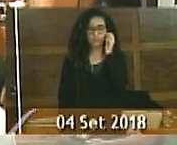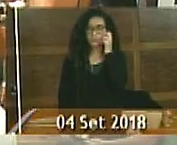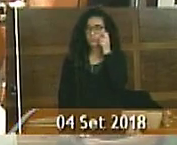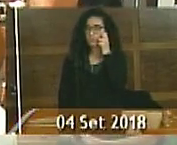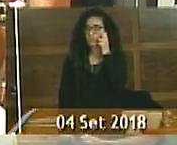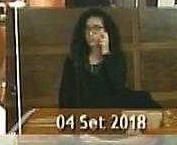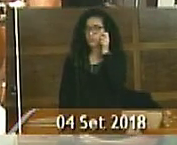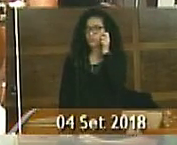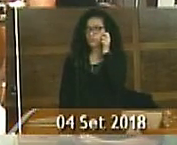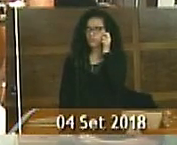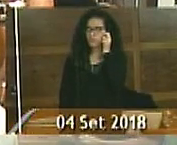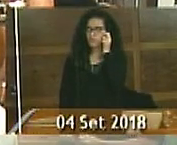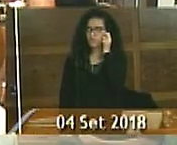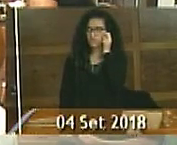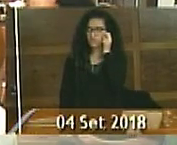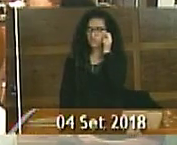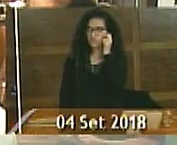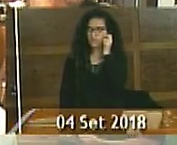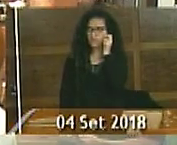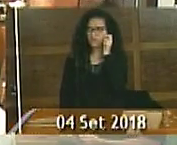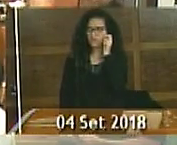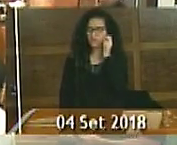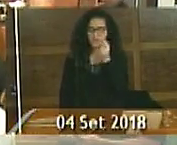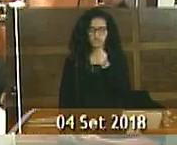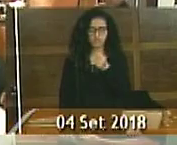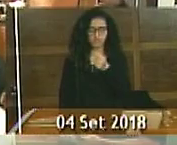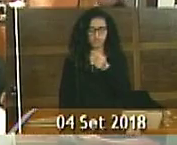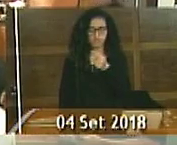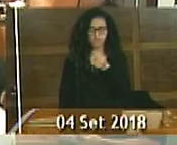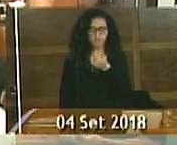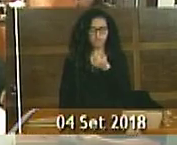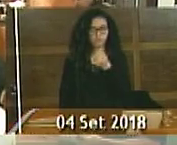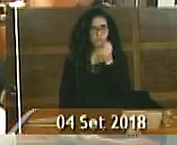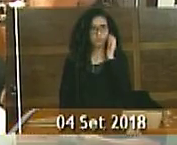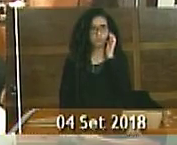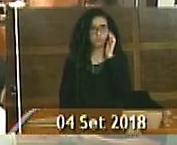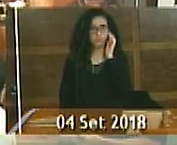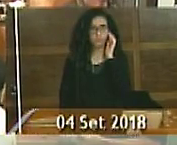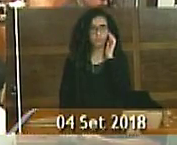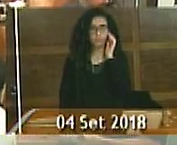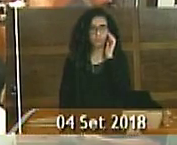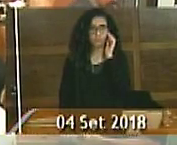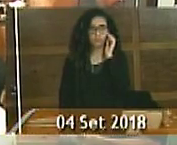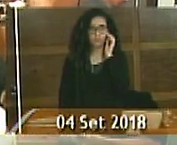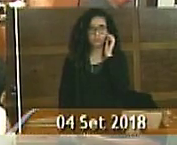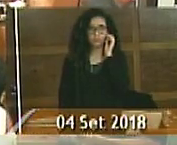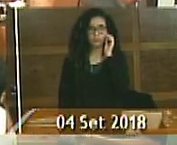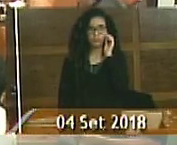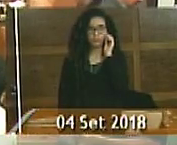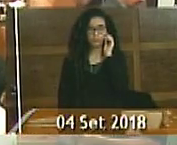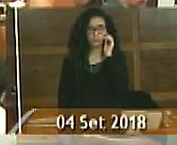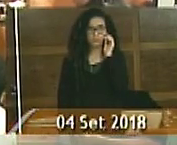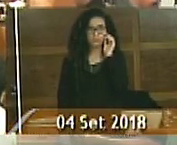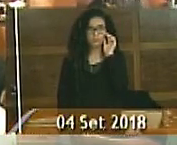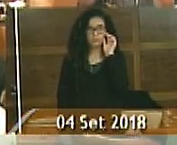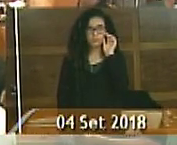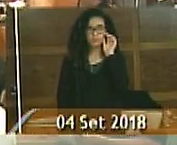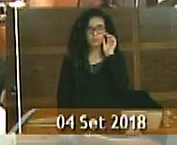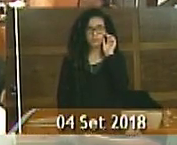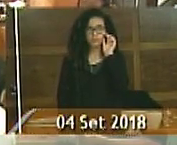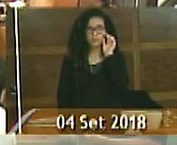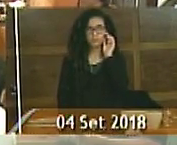Dois airsoft, fuzil, um AK-47, um outro, réplica, e 2.38. Não, roubaram a casa de um cara e a